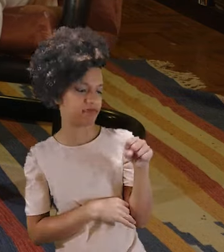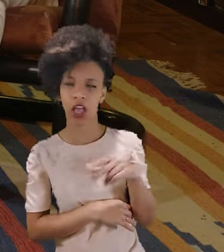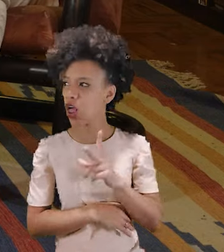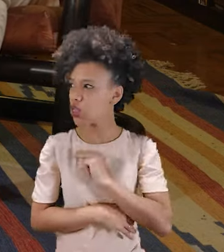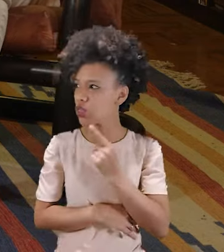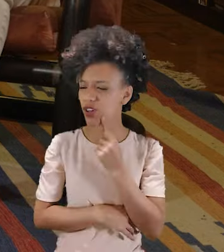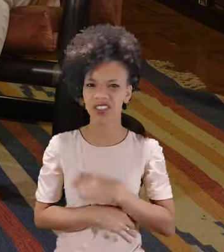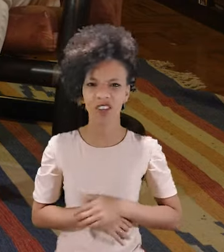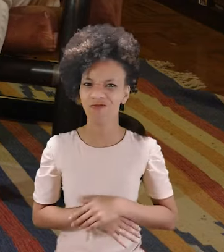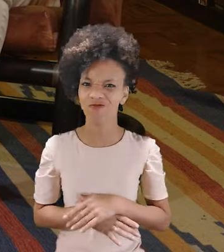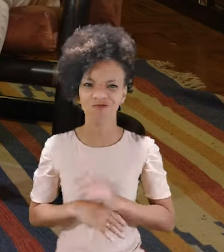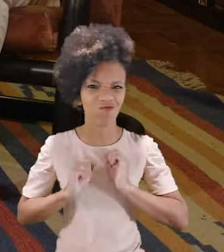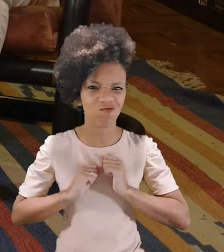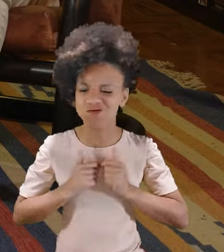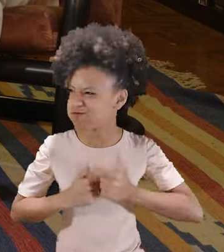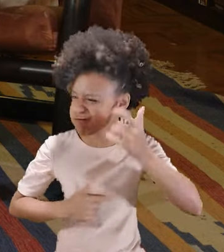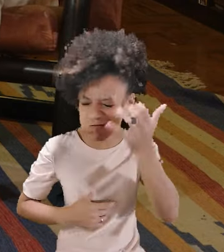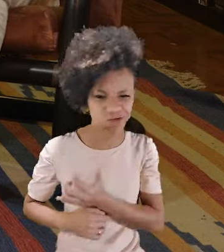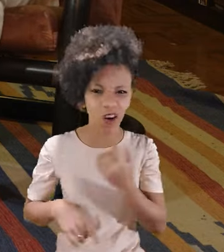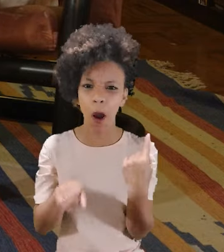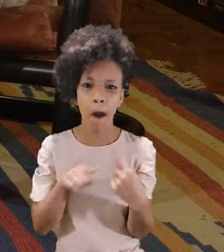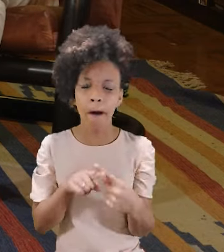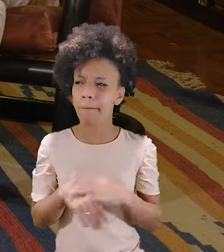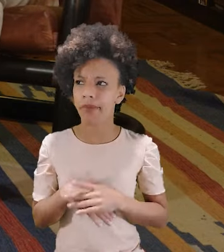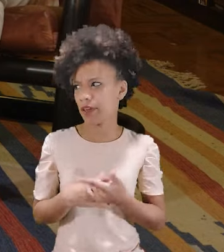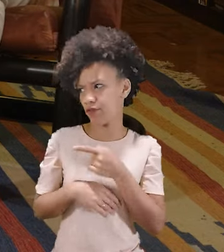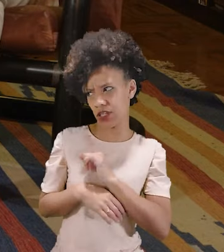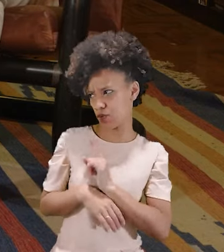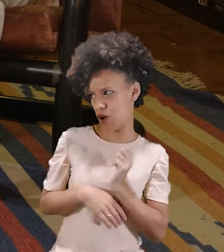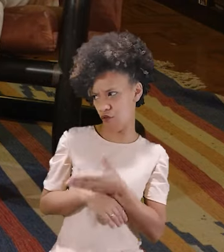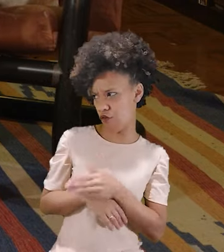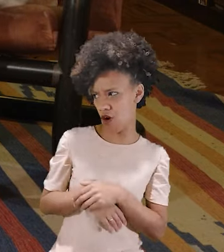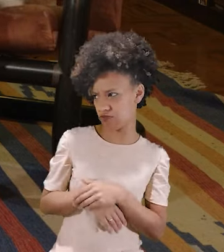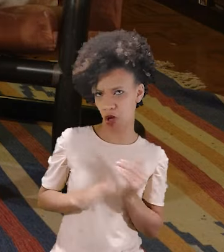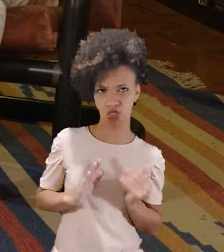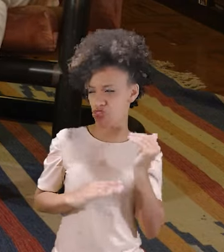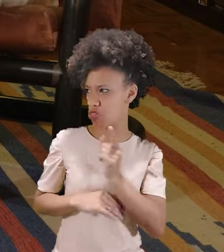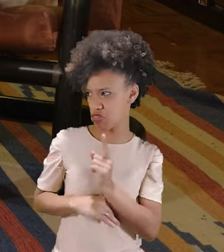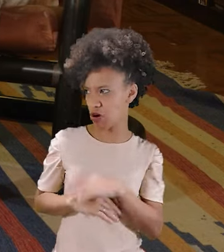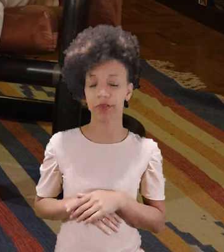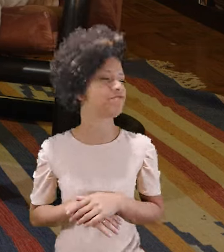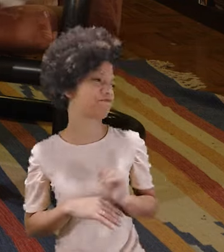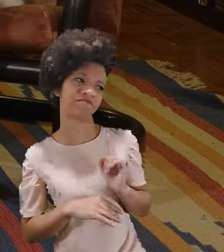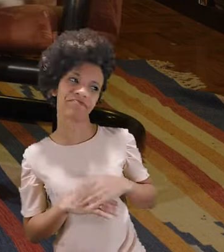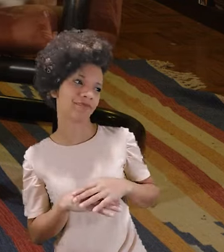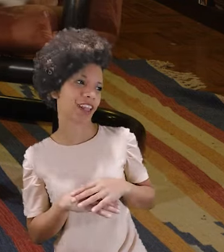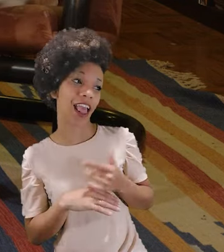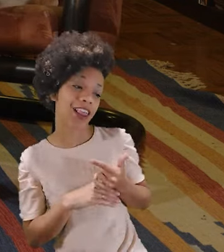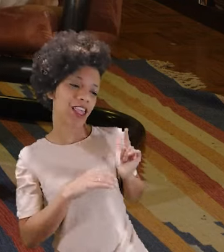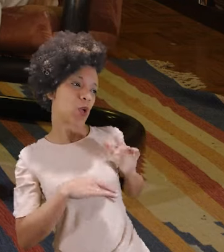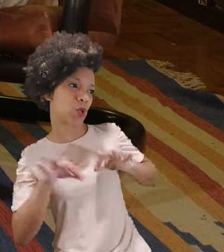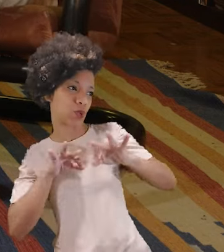embaixo fico ficaria muito muito com isso porque esse cara tem o poder que você se não fodão não é não é o cartola